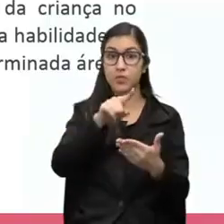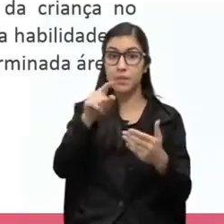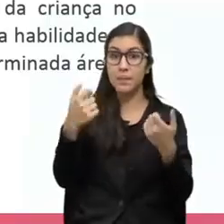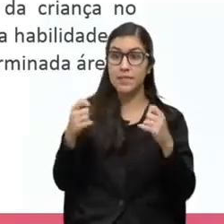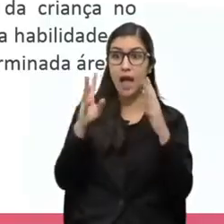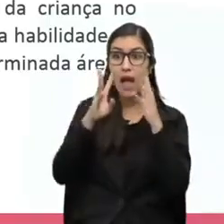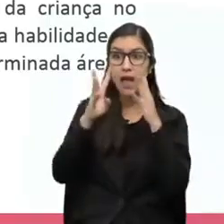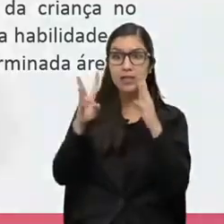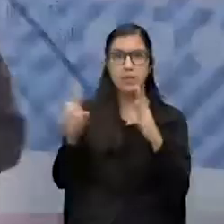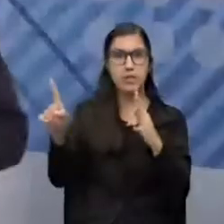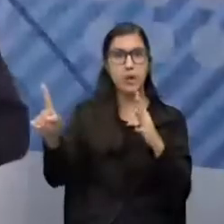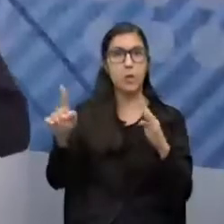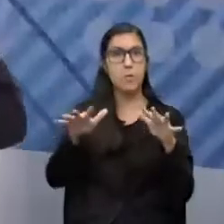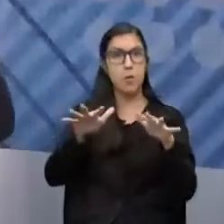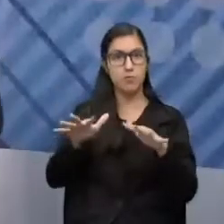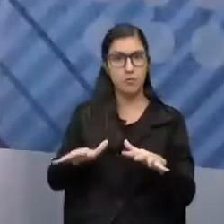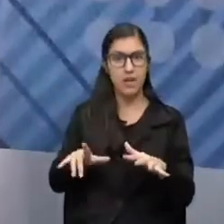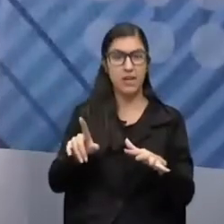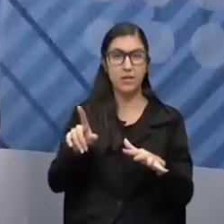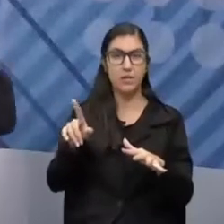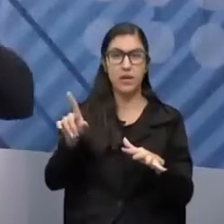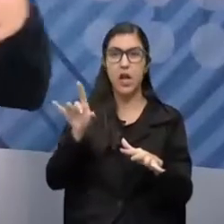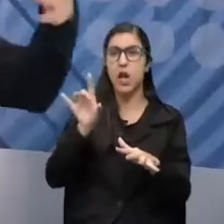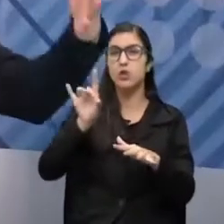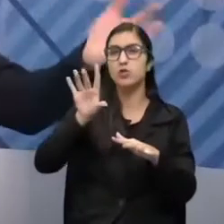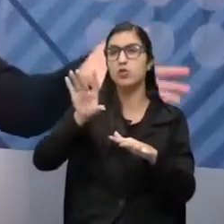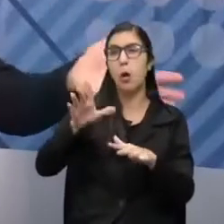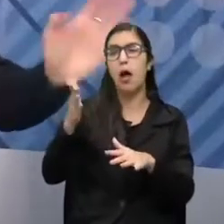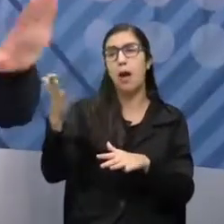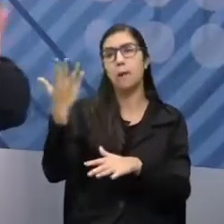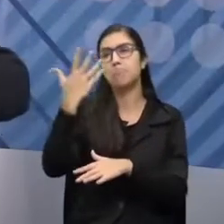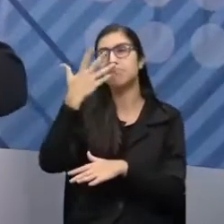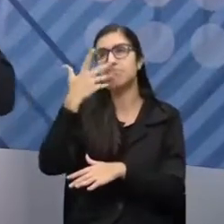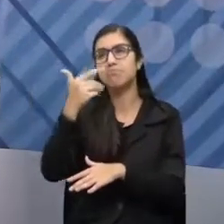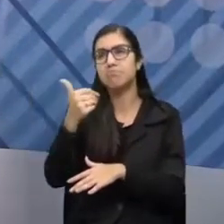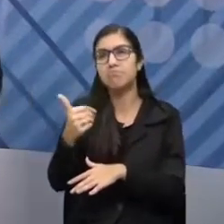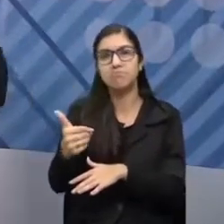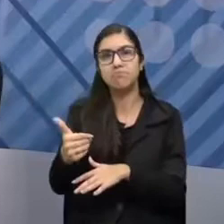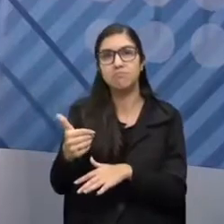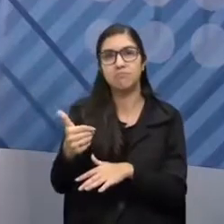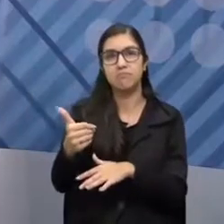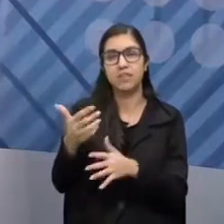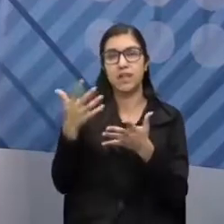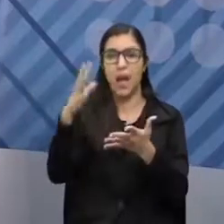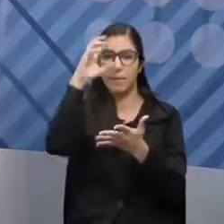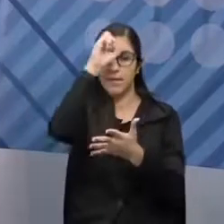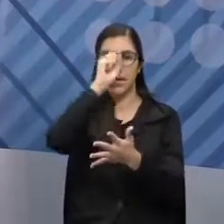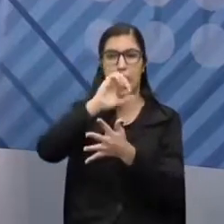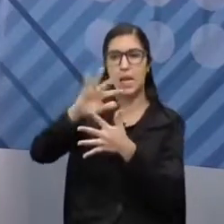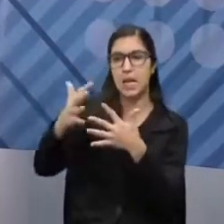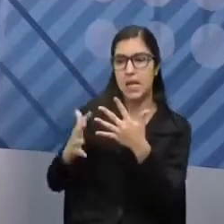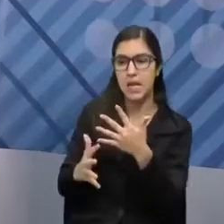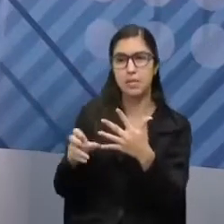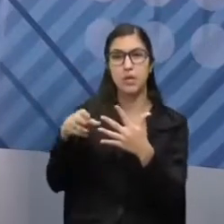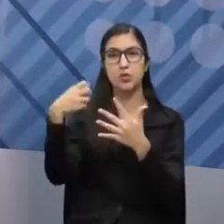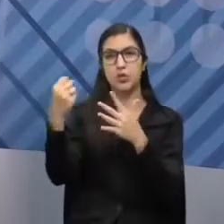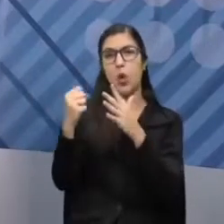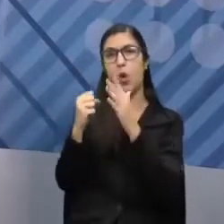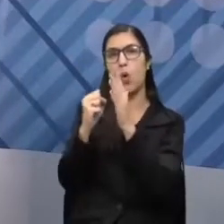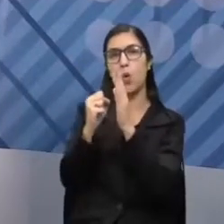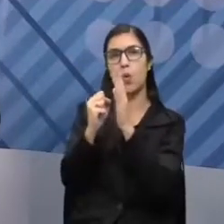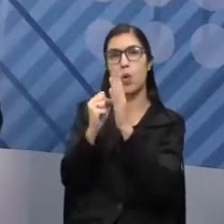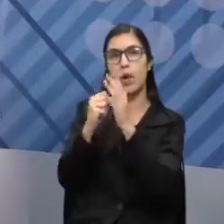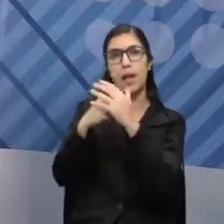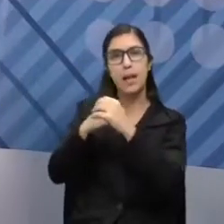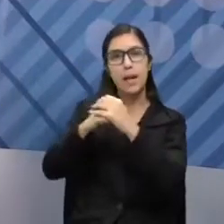atentem-se que esse movimento, ele não acontece só quando a criança vai aprender a Libras ou a Libras tátil que nós vamos